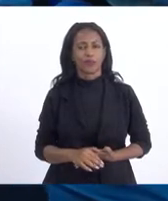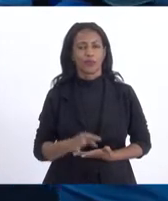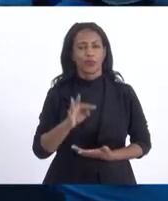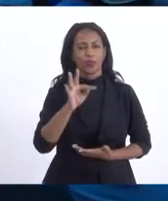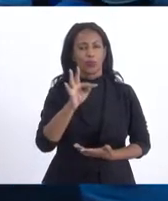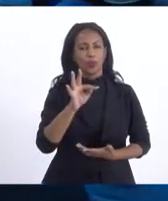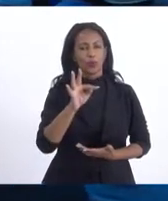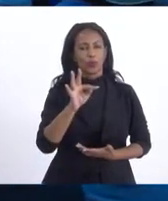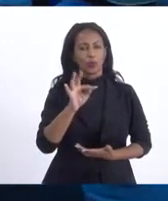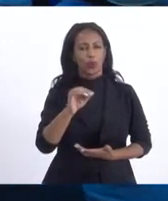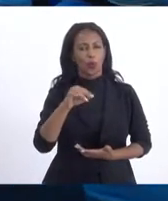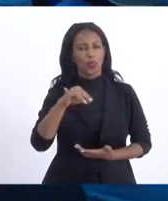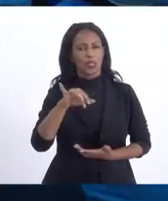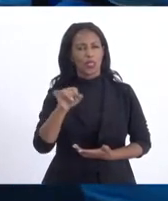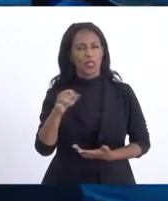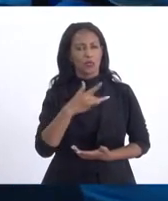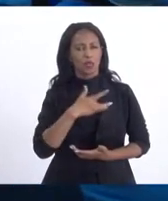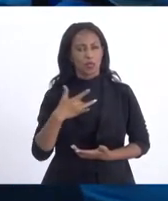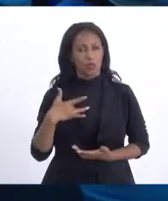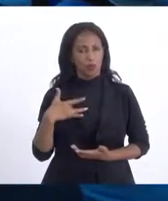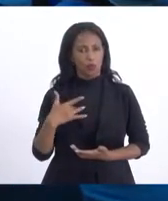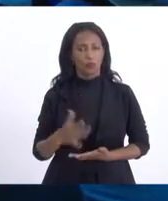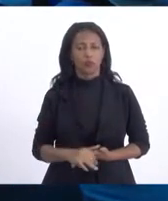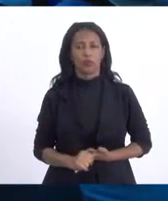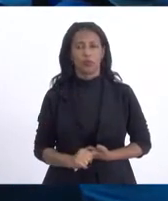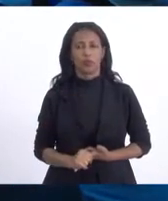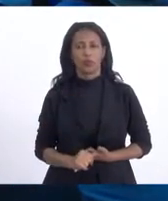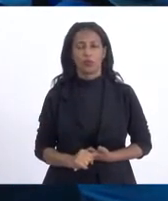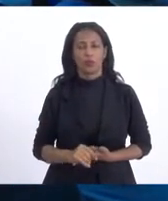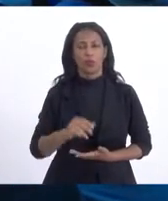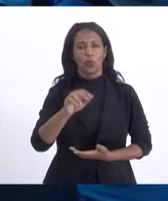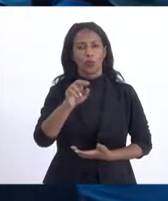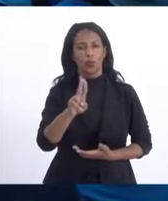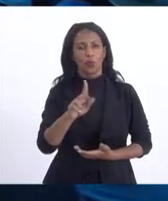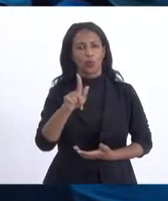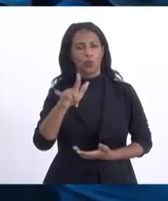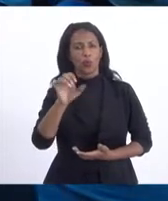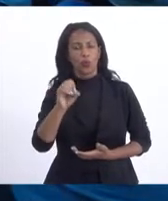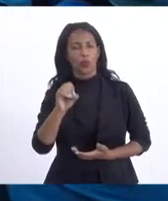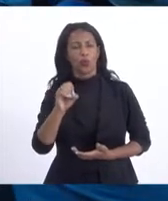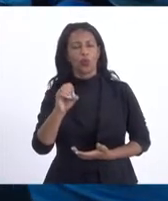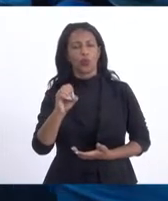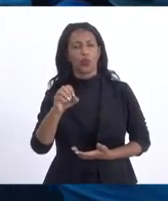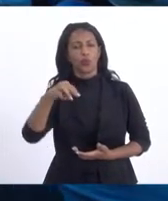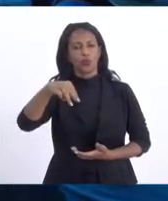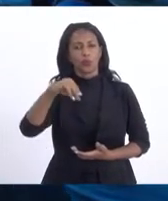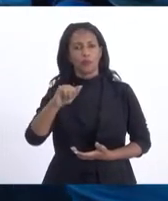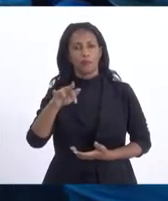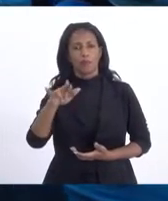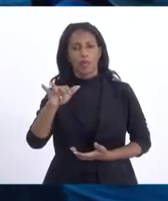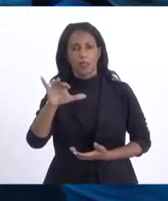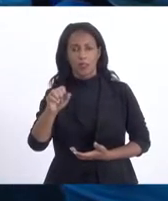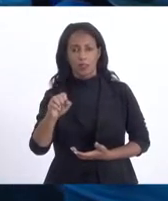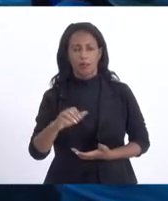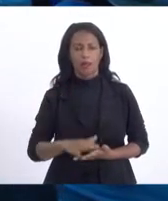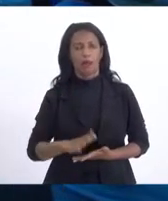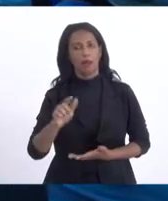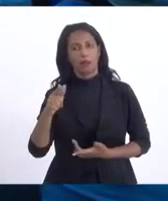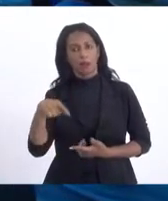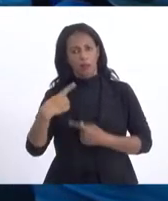Toinzinho da Saúde, vereador de Bom Jesus, Hugo Fernandes, vereador de Miracema. Daqui a pouco citamos a presença de